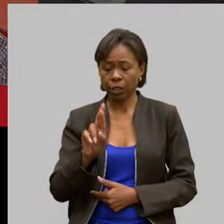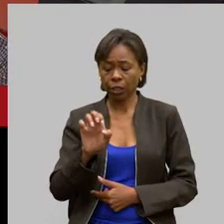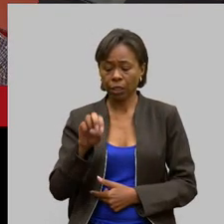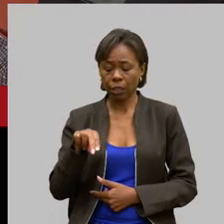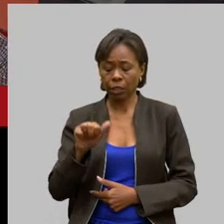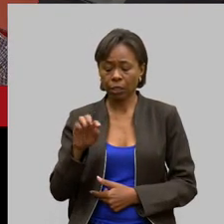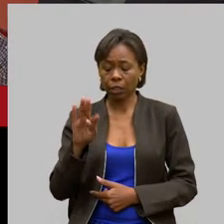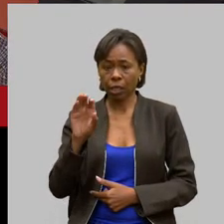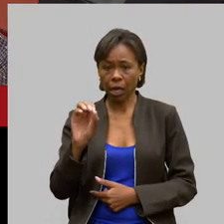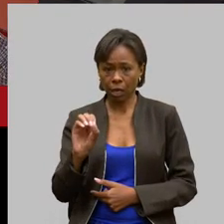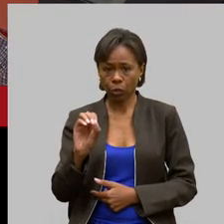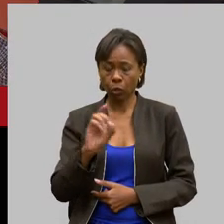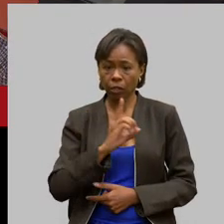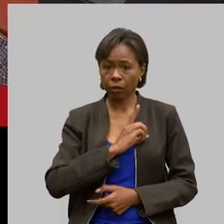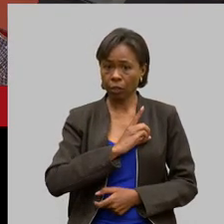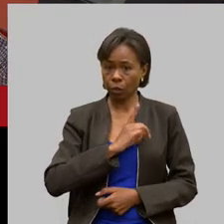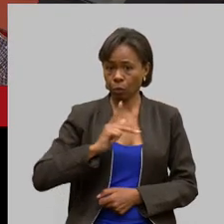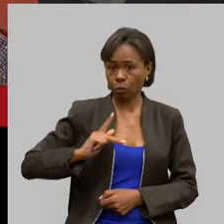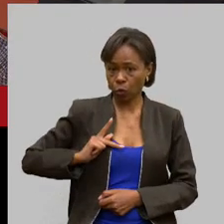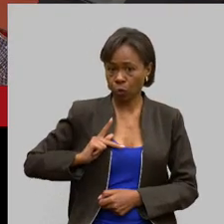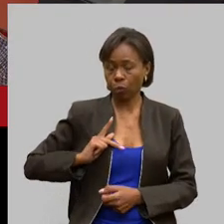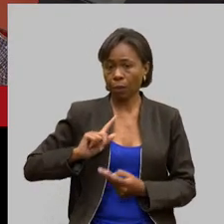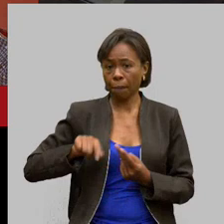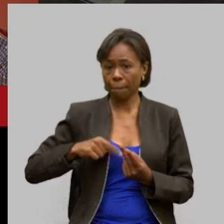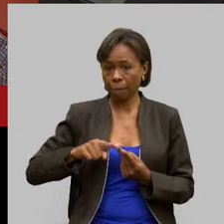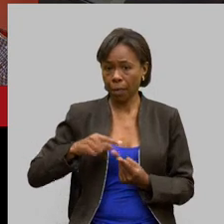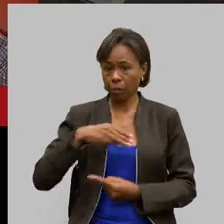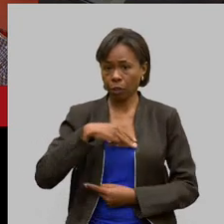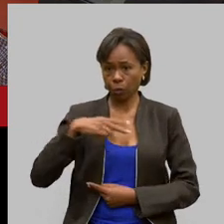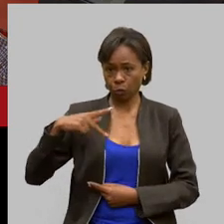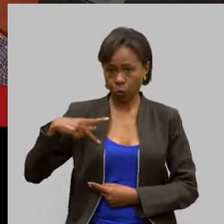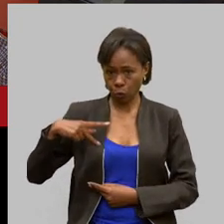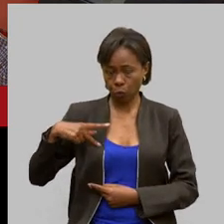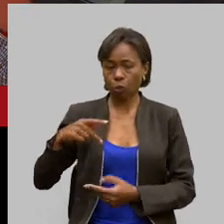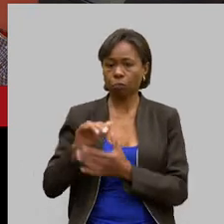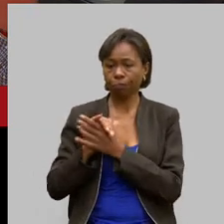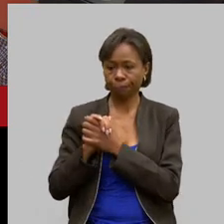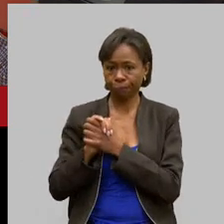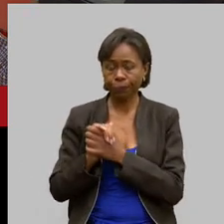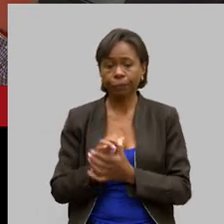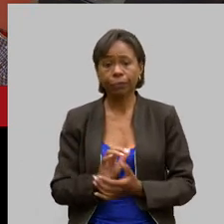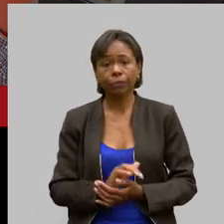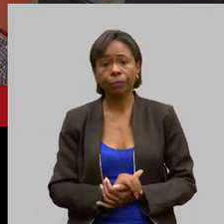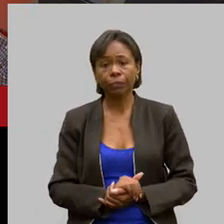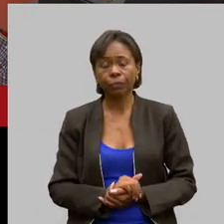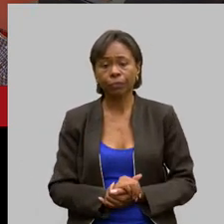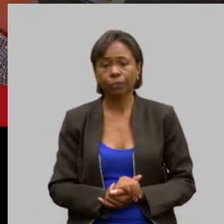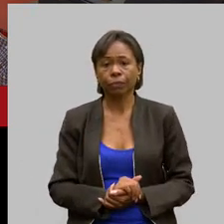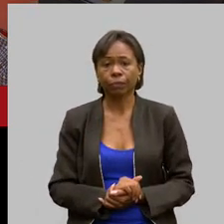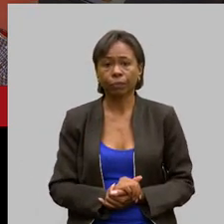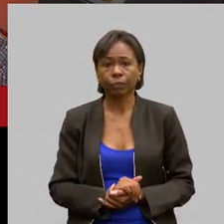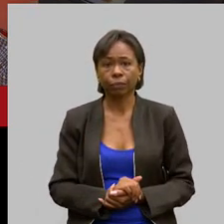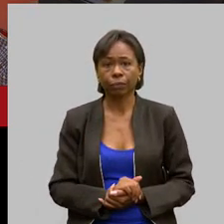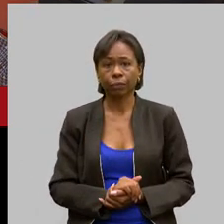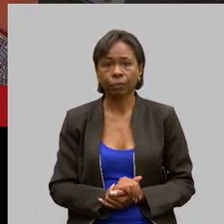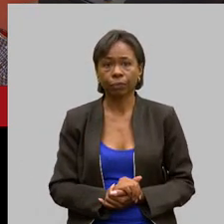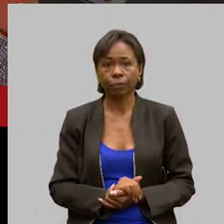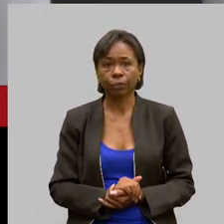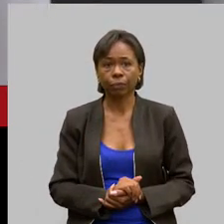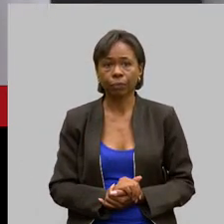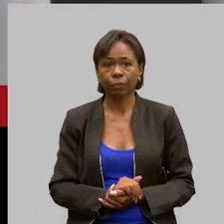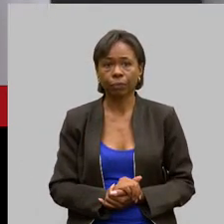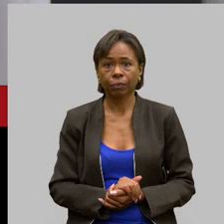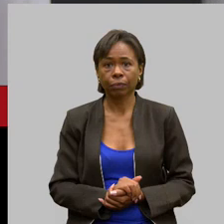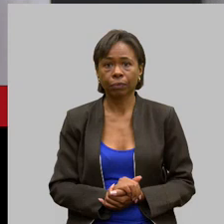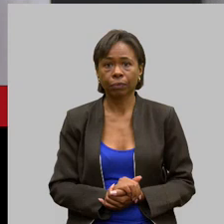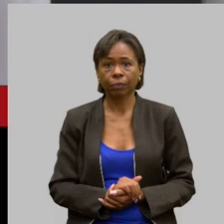Defensoria Pública também do ministério público né enfim eh a vida segue e